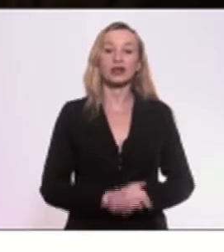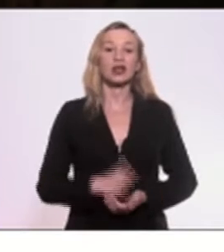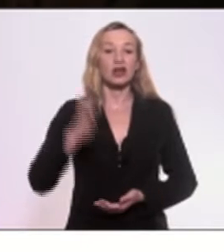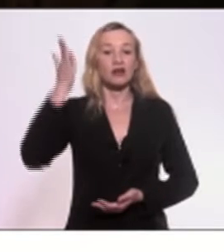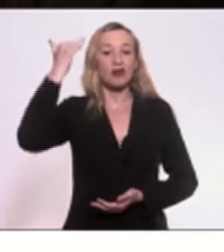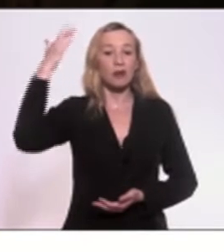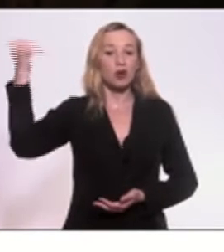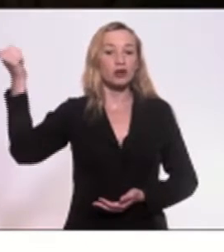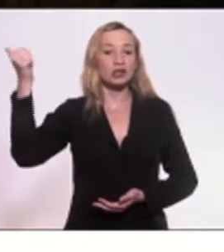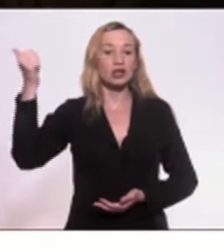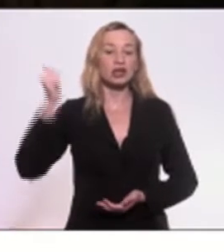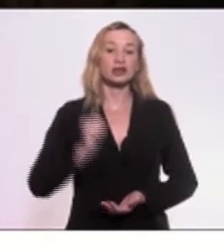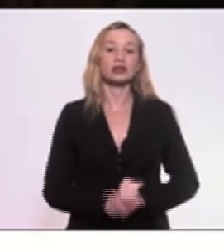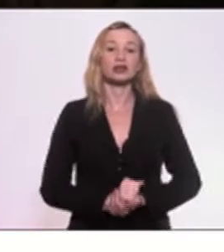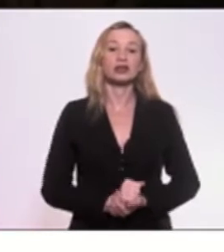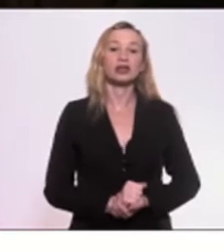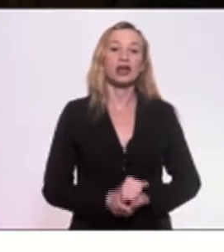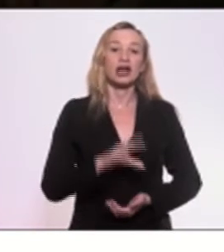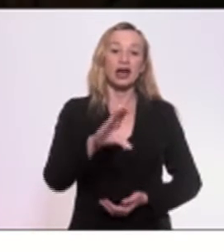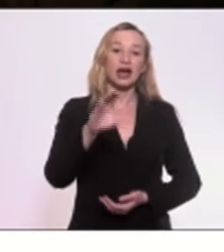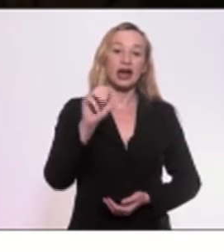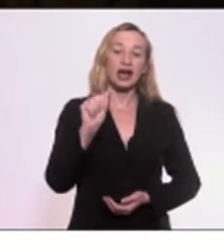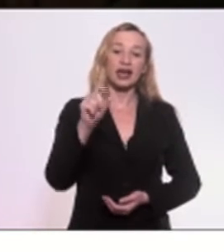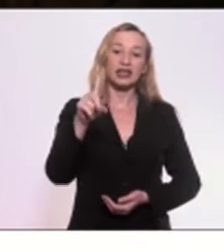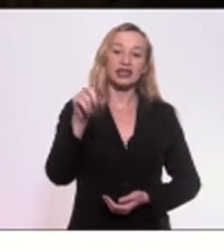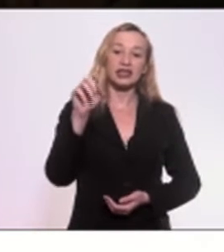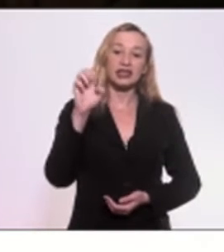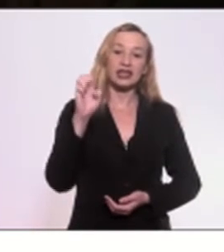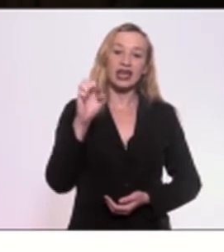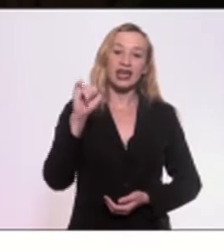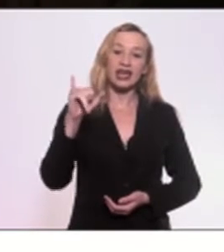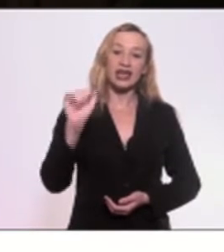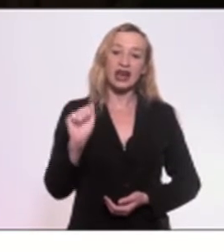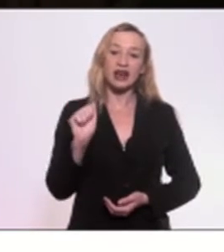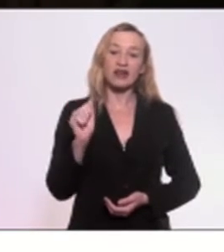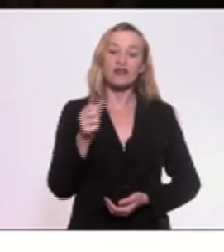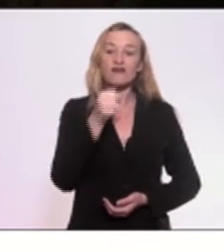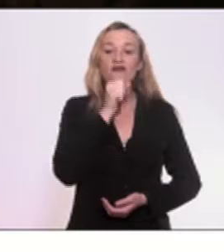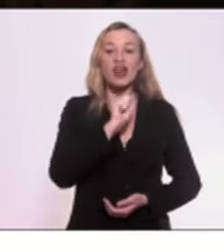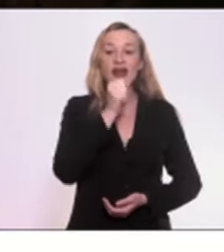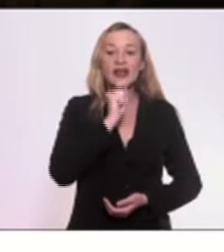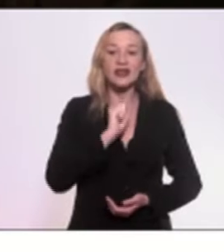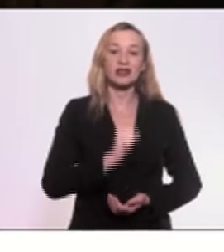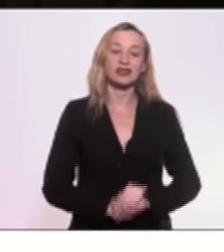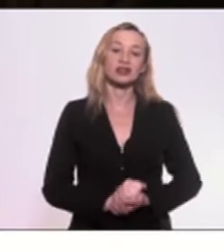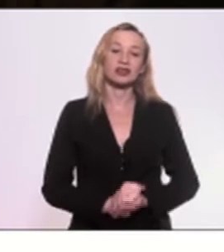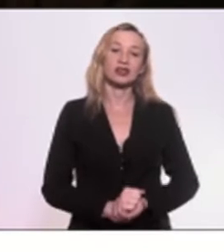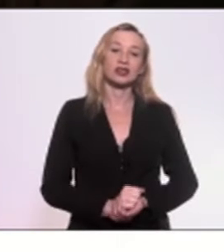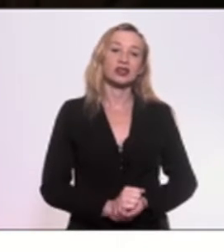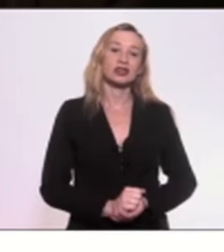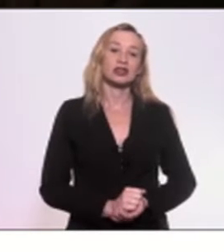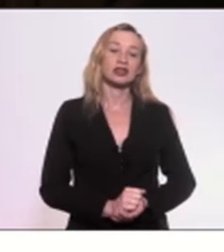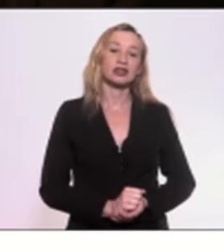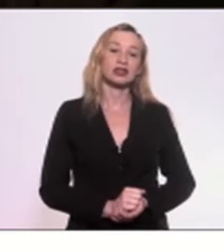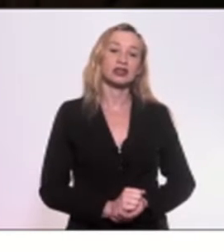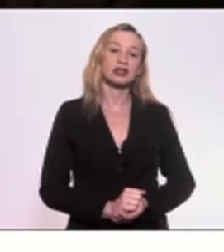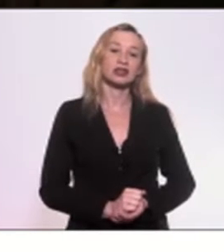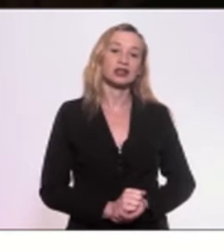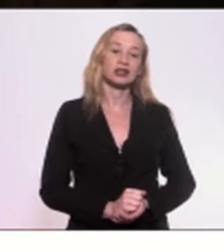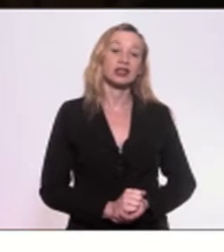se tornou a famosa Cadeia Velha, por onde passou o